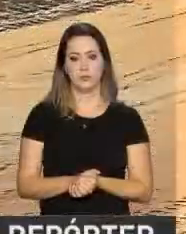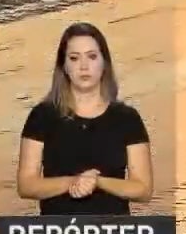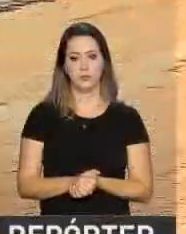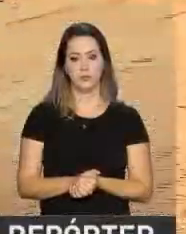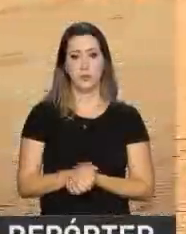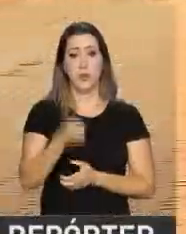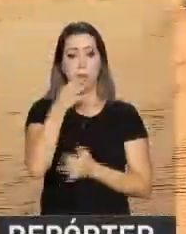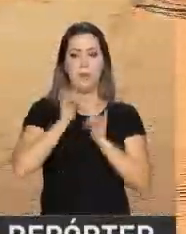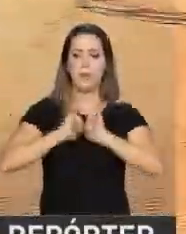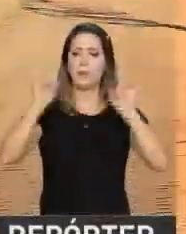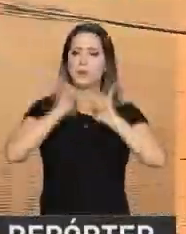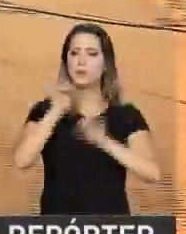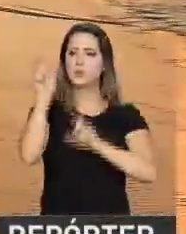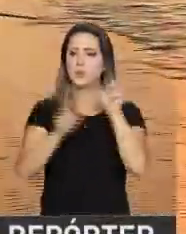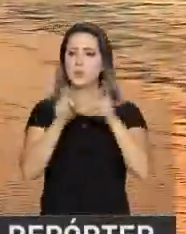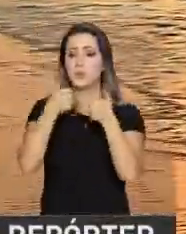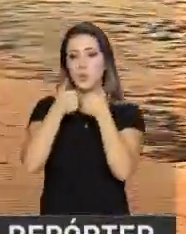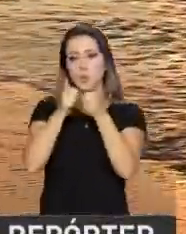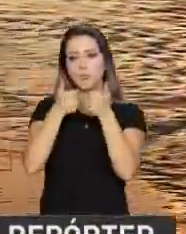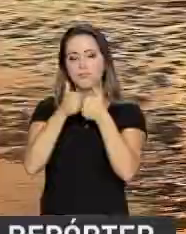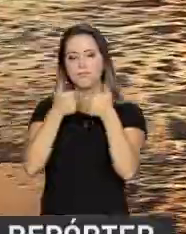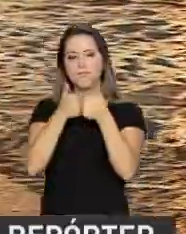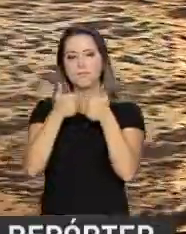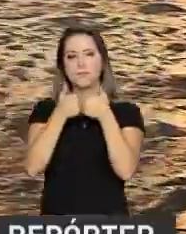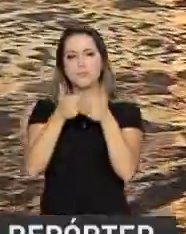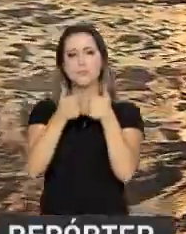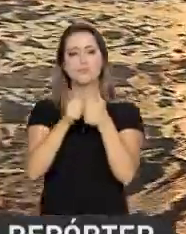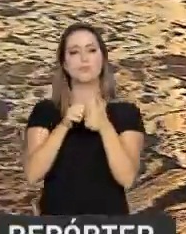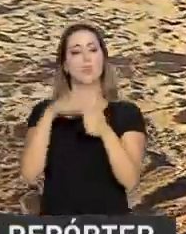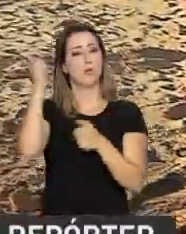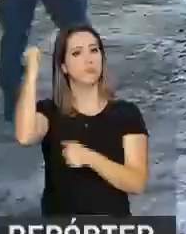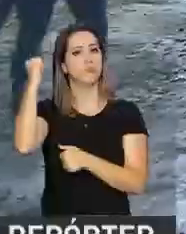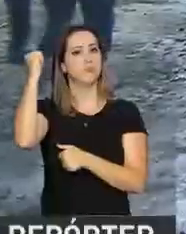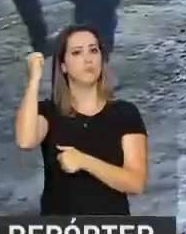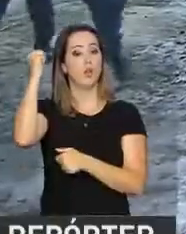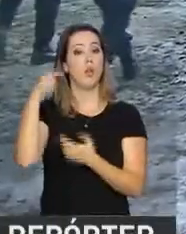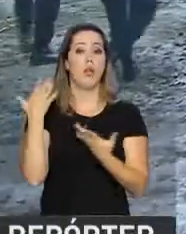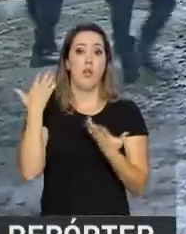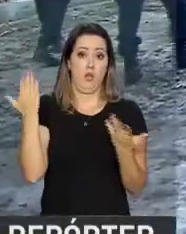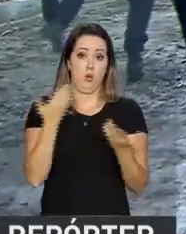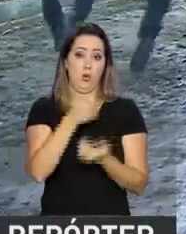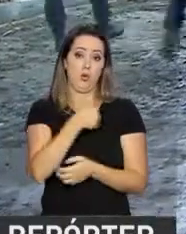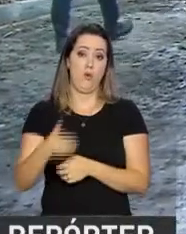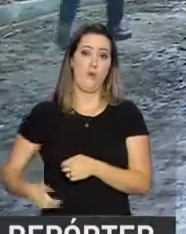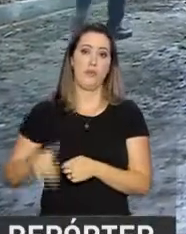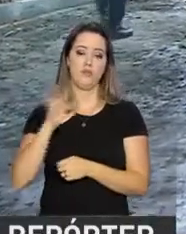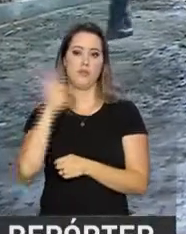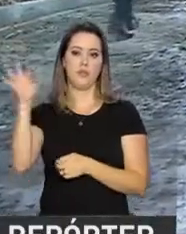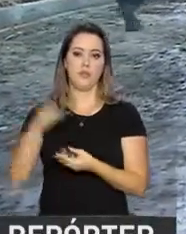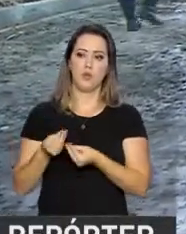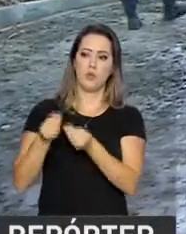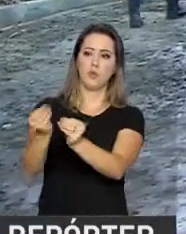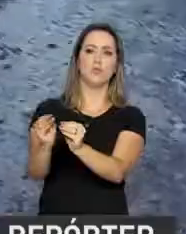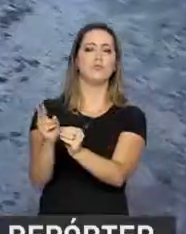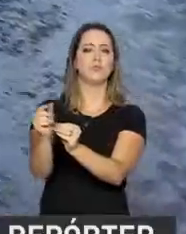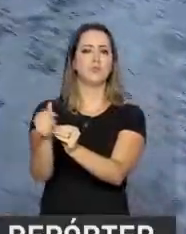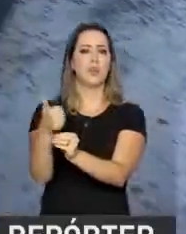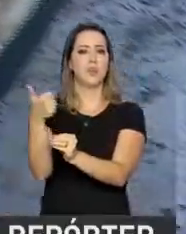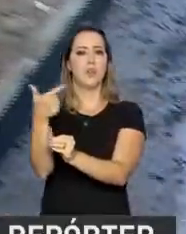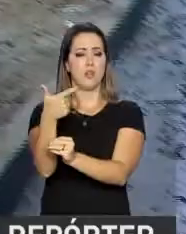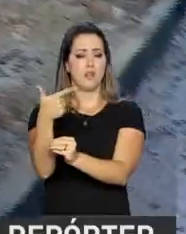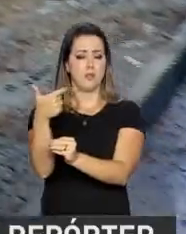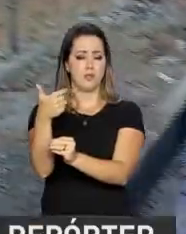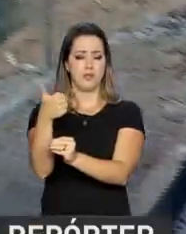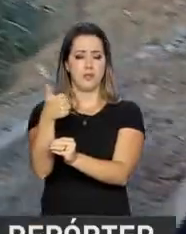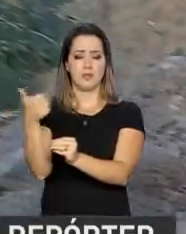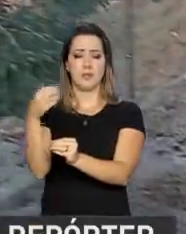Uma boa notícia para quem anda de ônibus em Aracaju, capital de Sergipe. O governo federal vai repassar 107 milhões para obras que